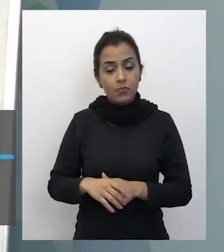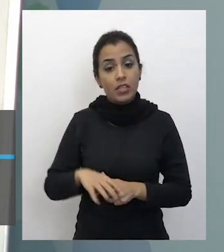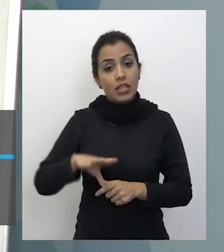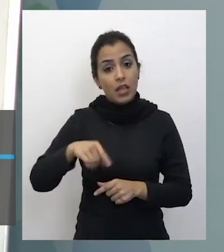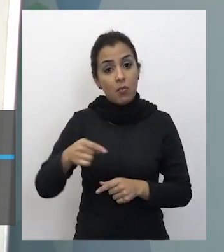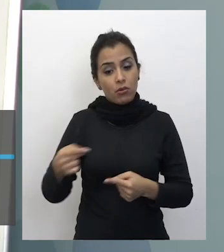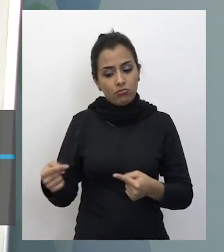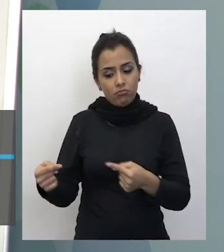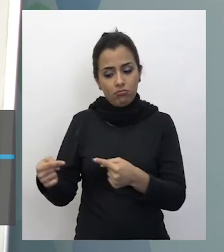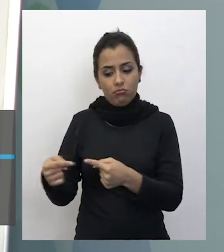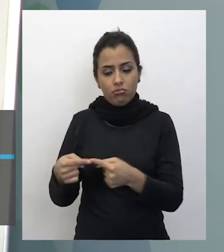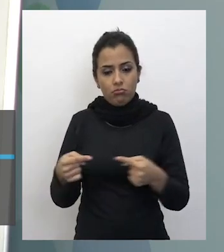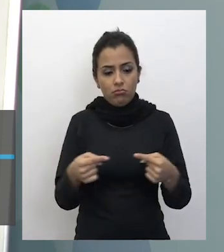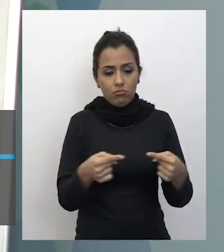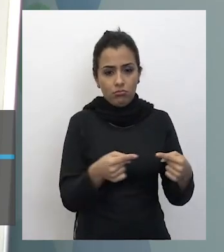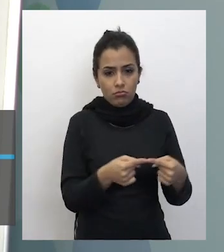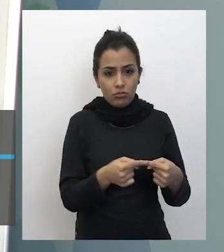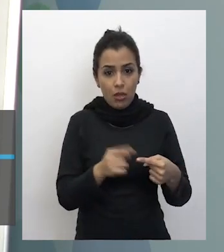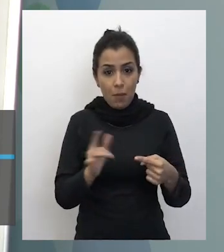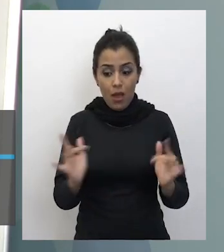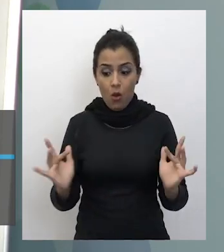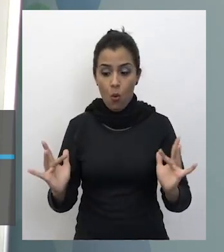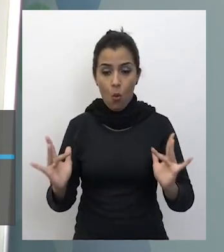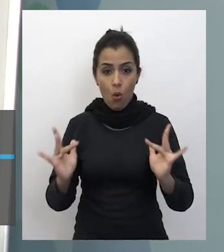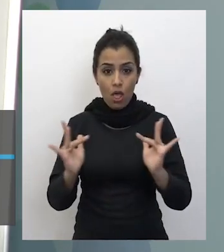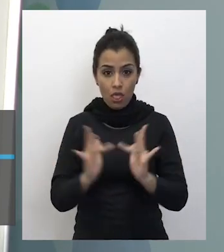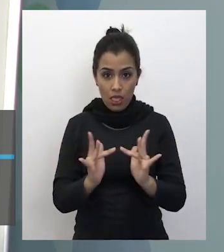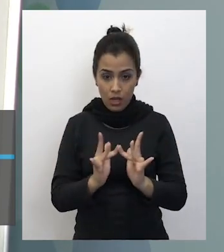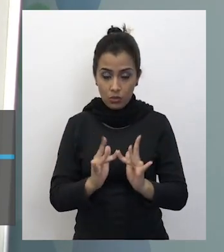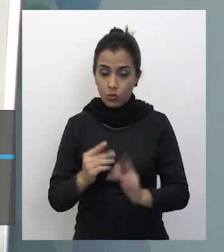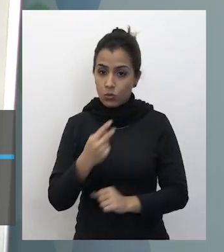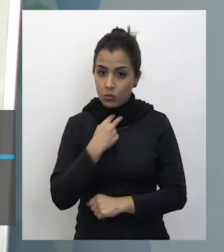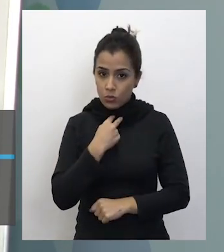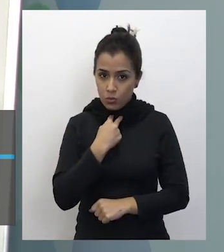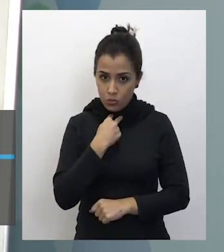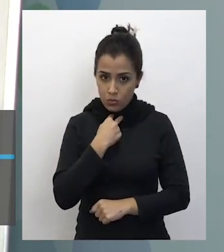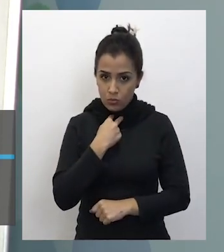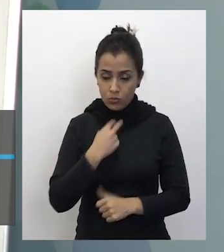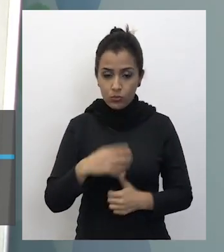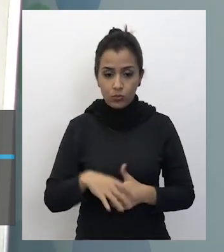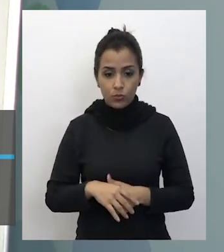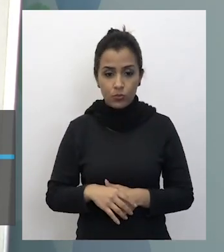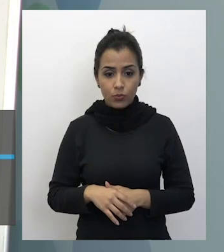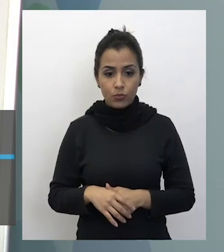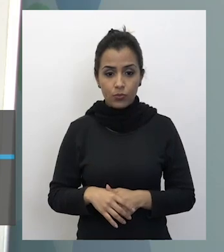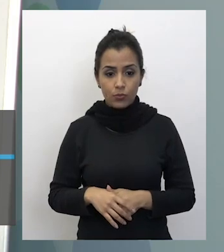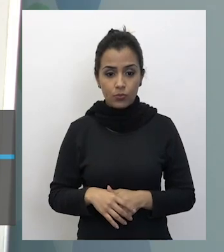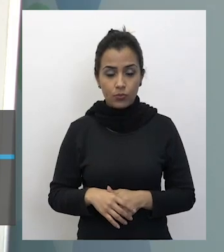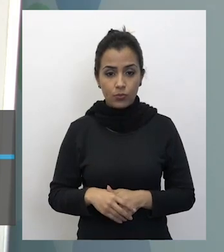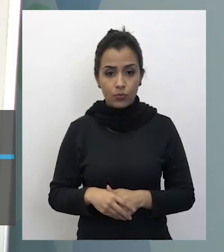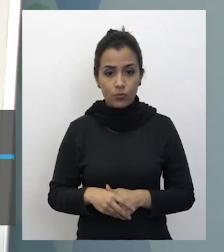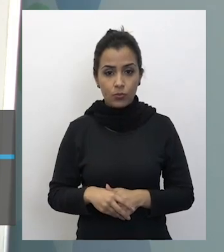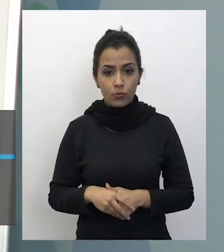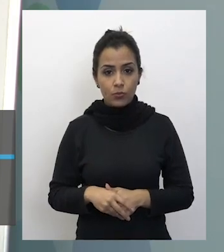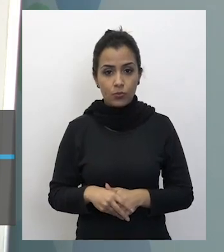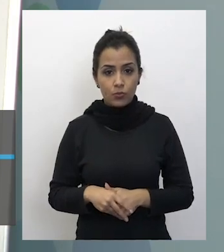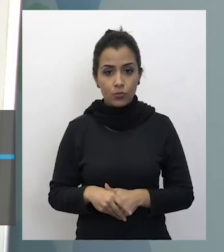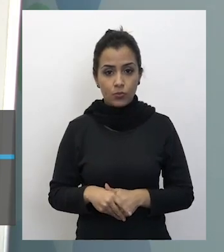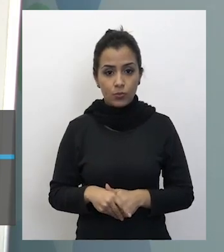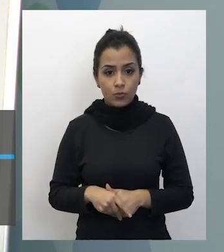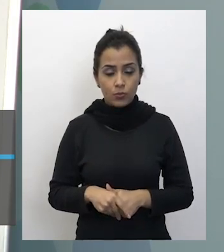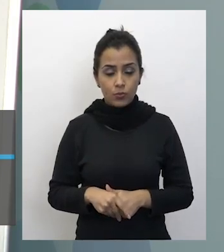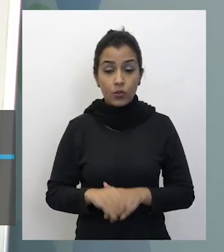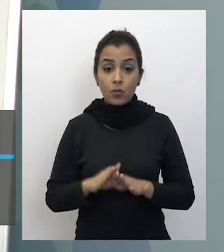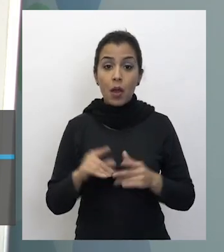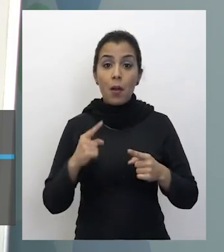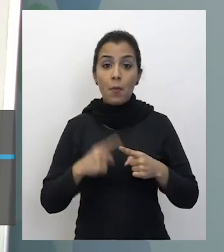ao outro, mas um não pode ter contato com a amostra do outro. Por quê? Voltando lá na